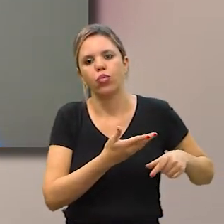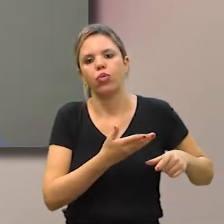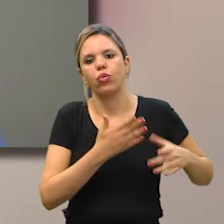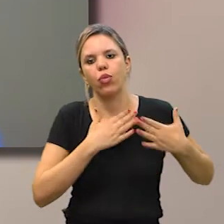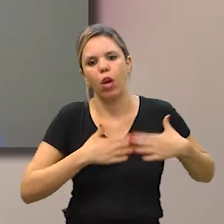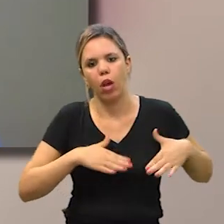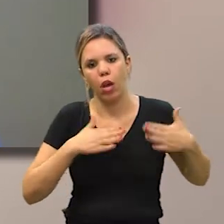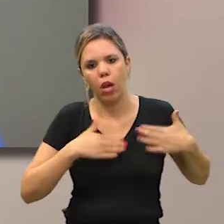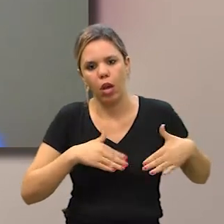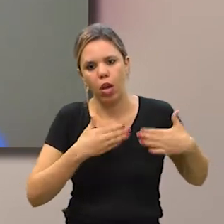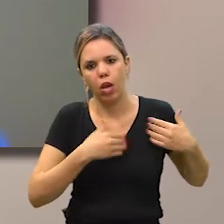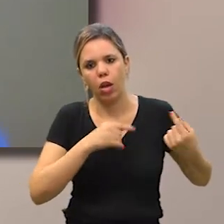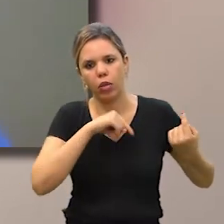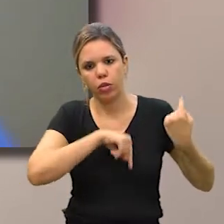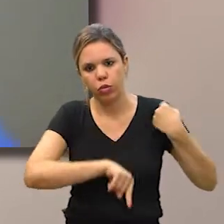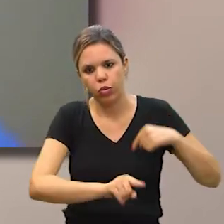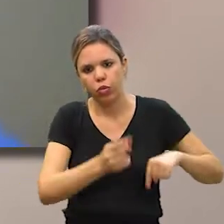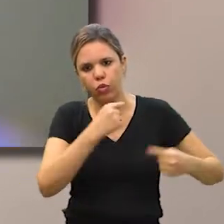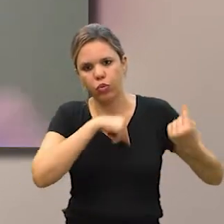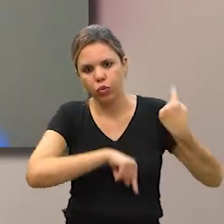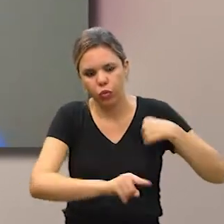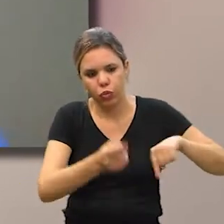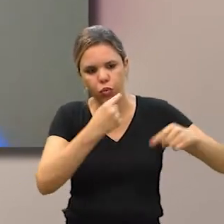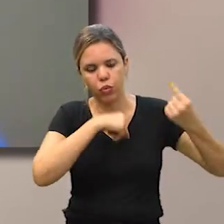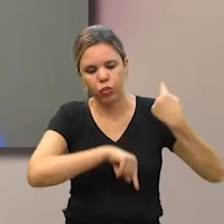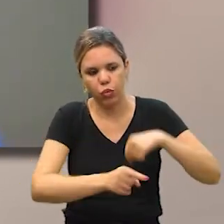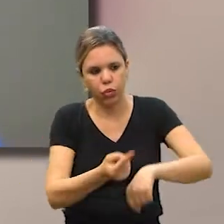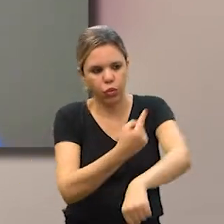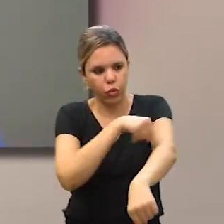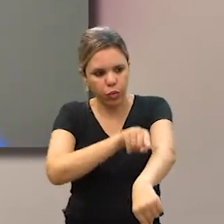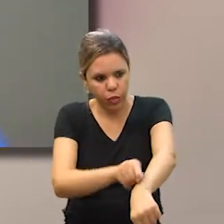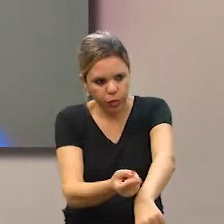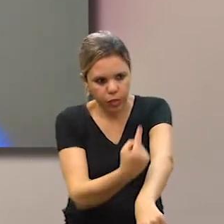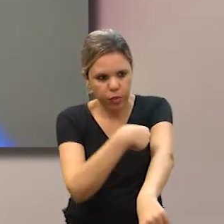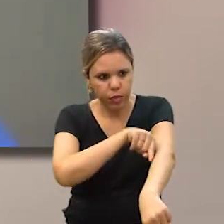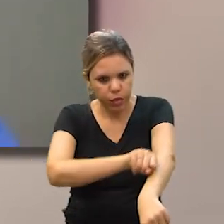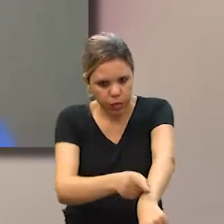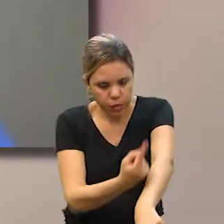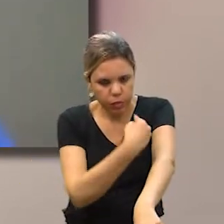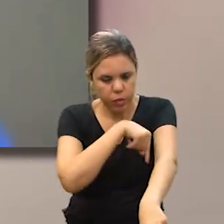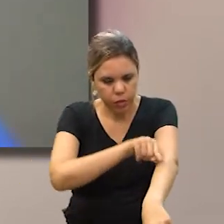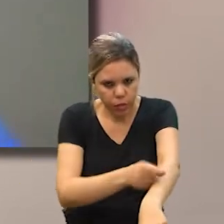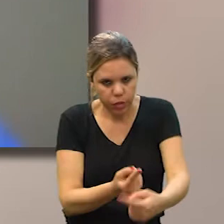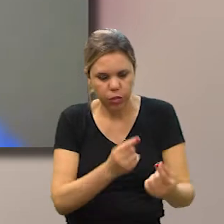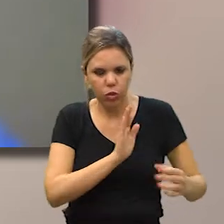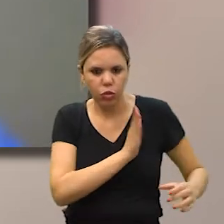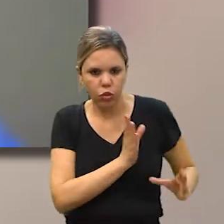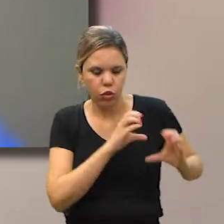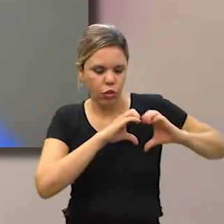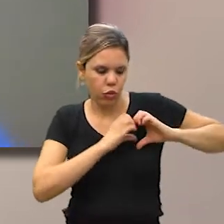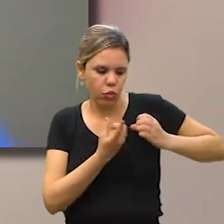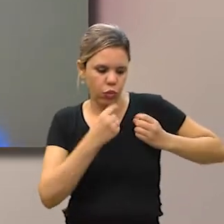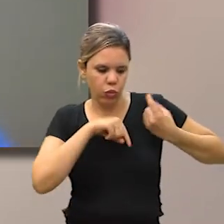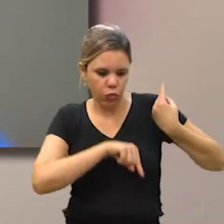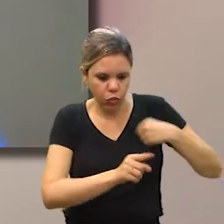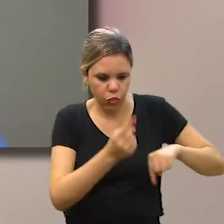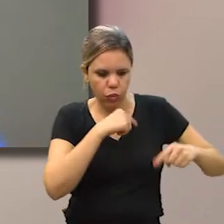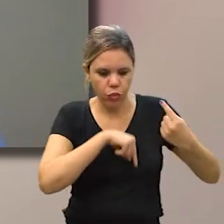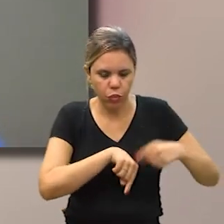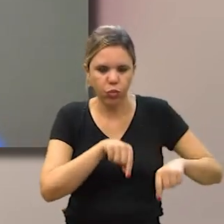Relaxa é um para manter um fluxo de sangue para todos os órgãos é preciso ter uma pressão dentro